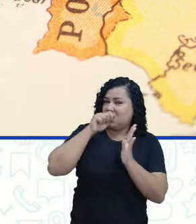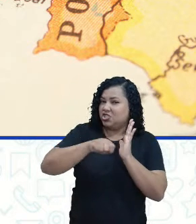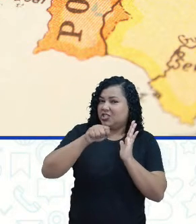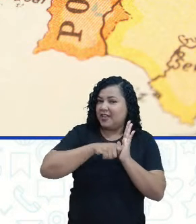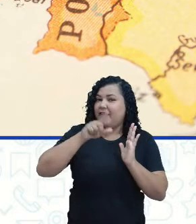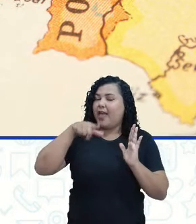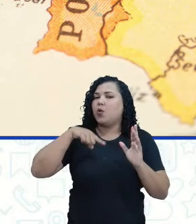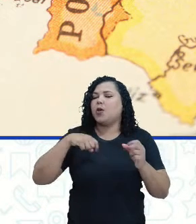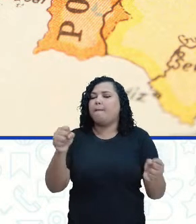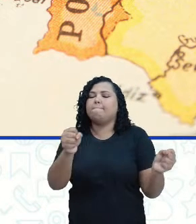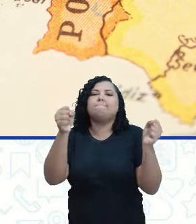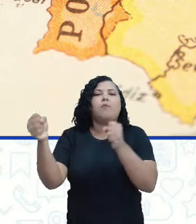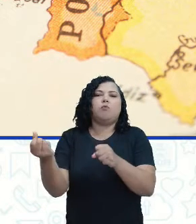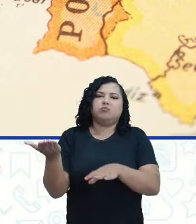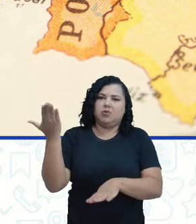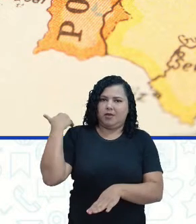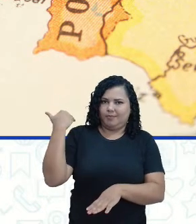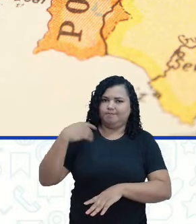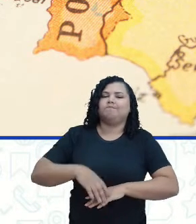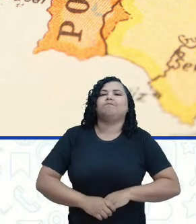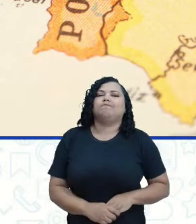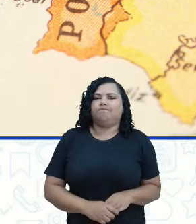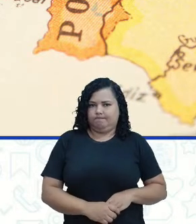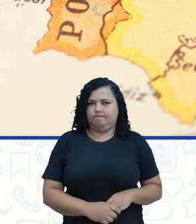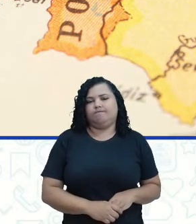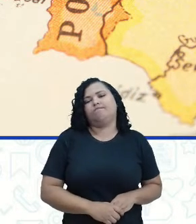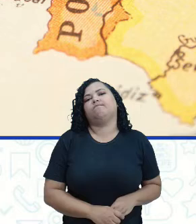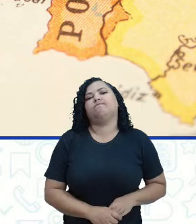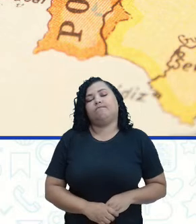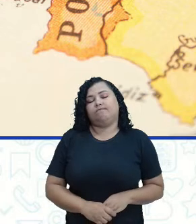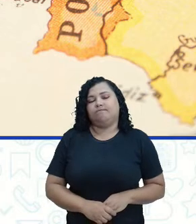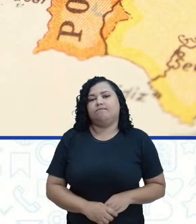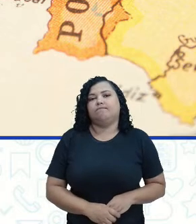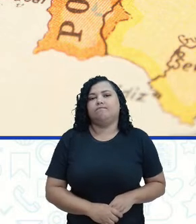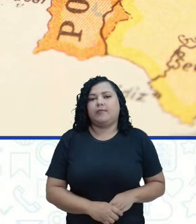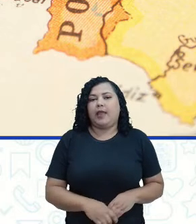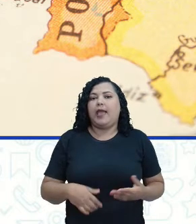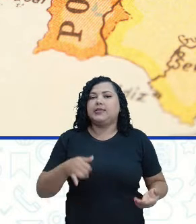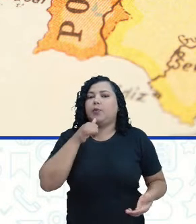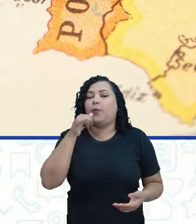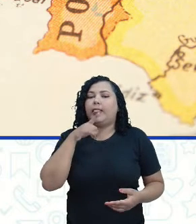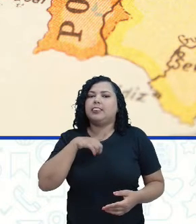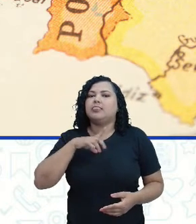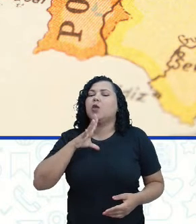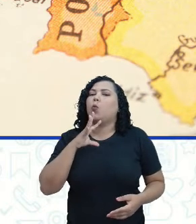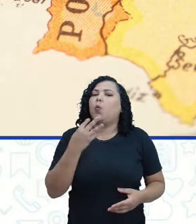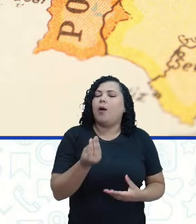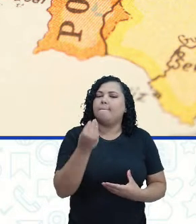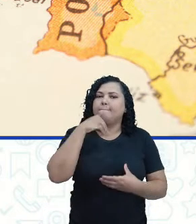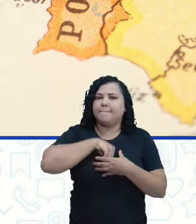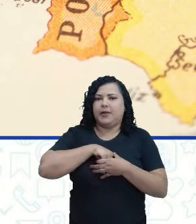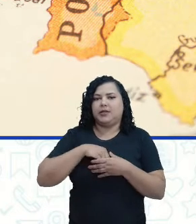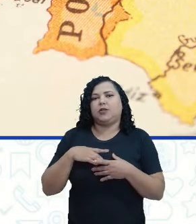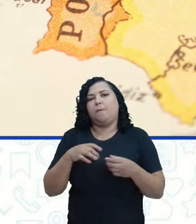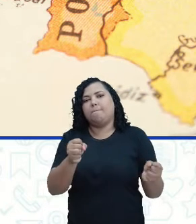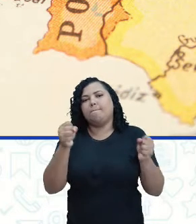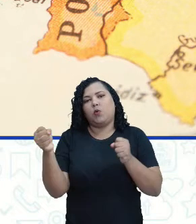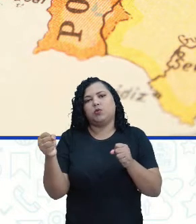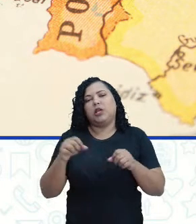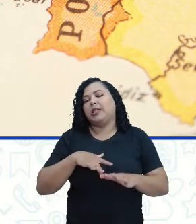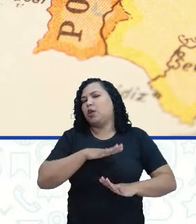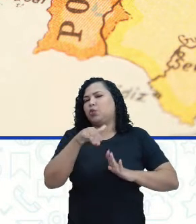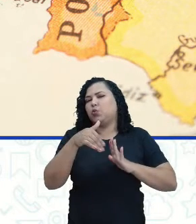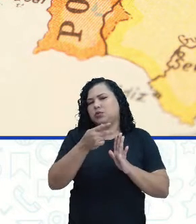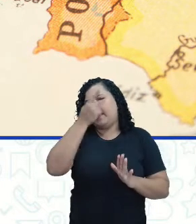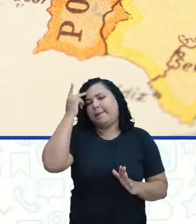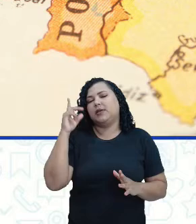de poder. Não eram símbolos de... era você deter o conhecimento e o poder. Então, não é todo mundo que